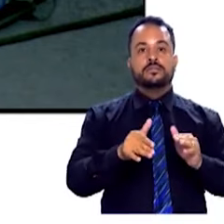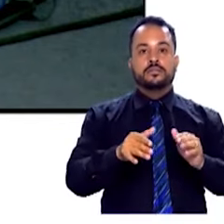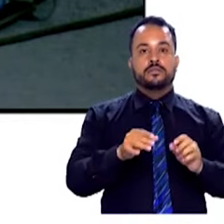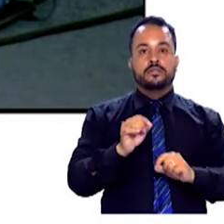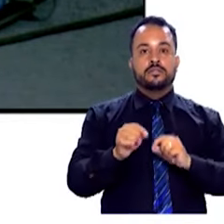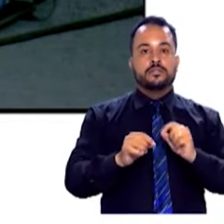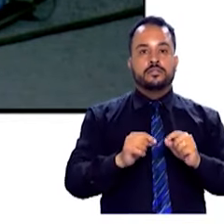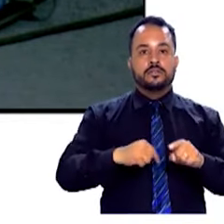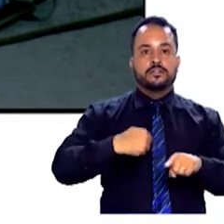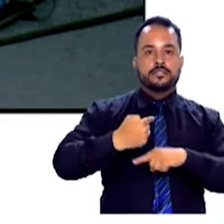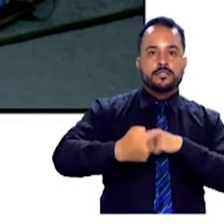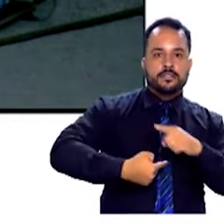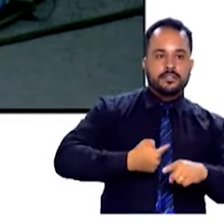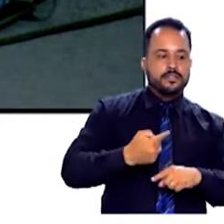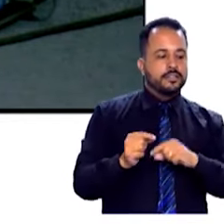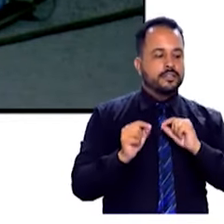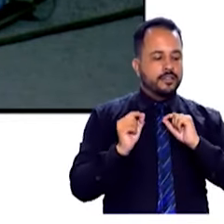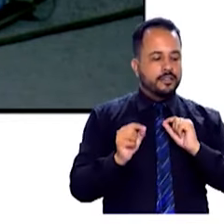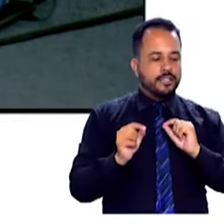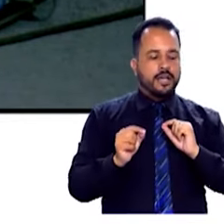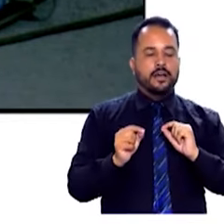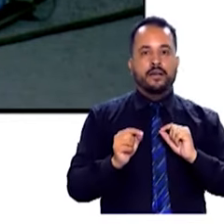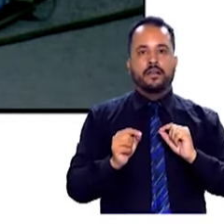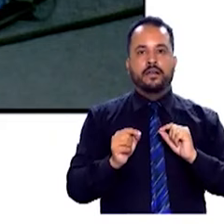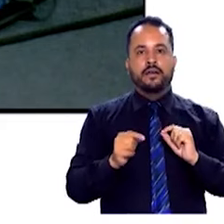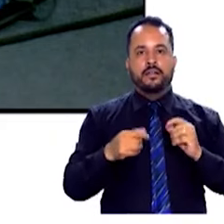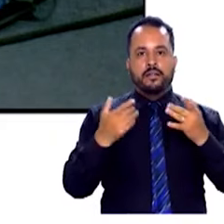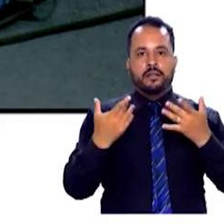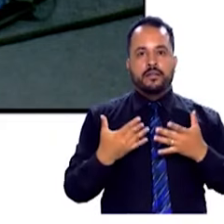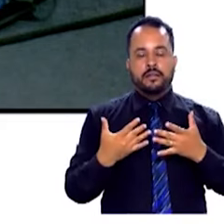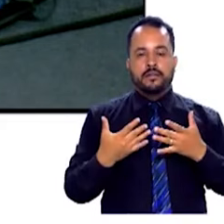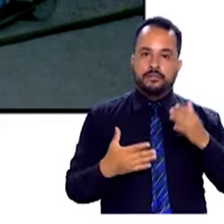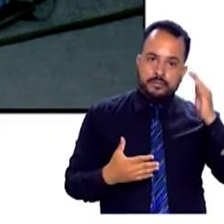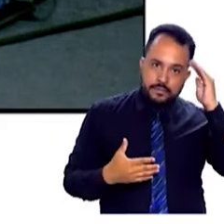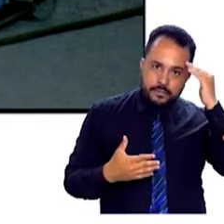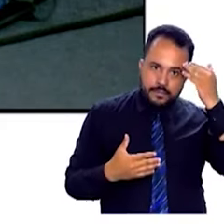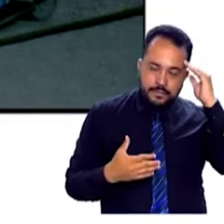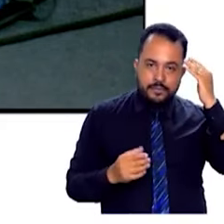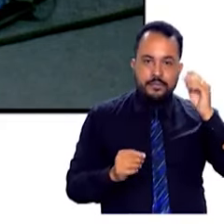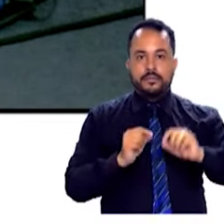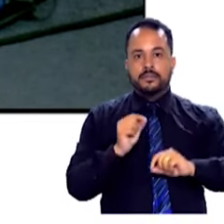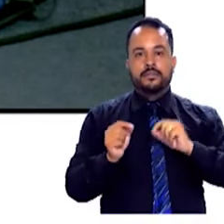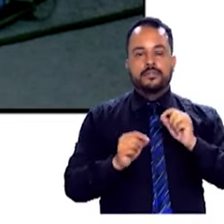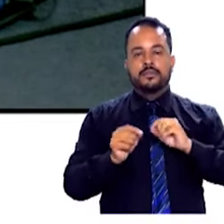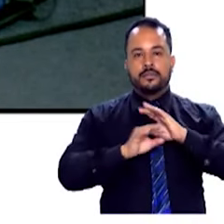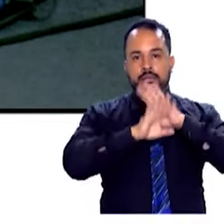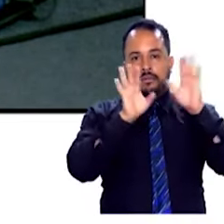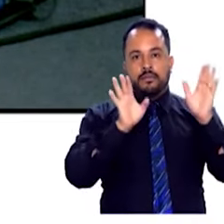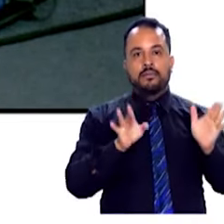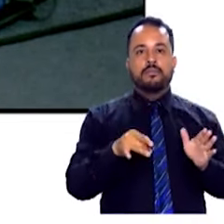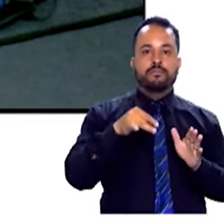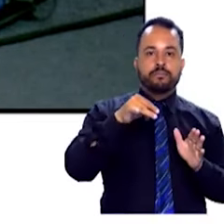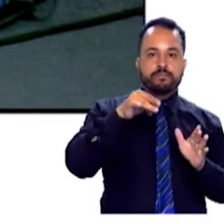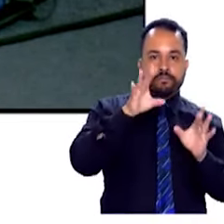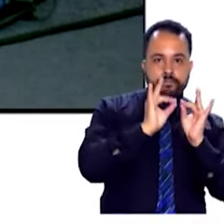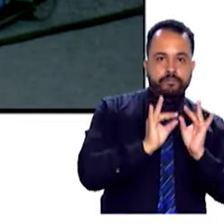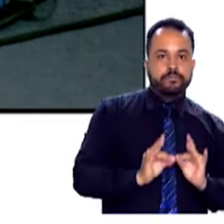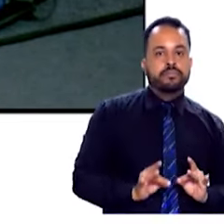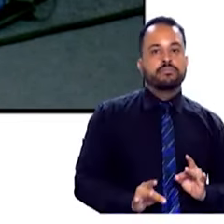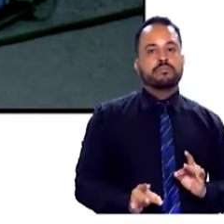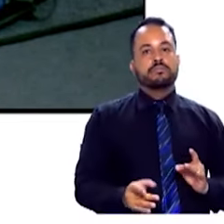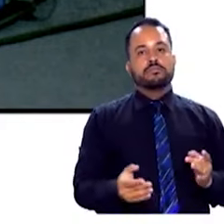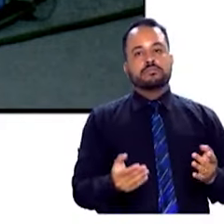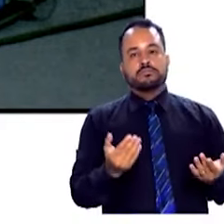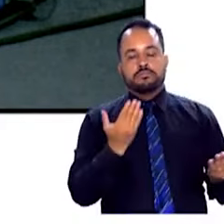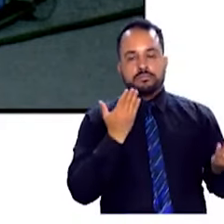Profundas eu acho mas não são as mais aparentes para que se entenda as diferenças reais e mais profundas e essa alianças também entre os